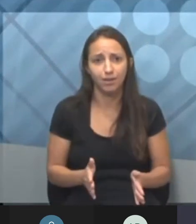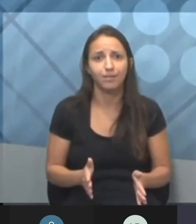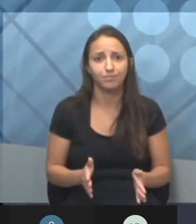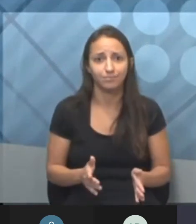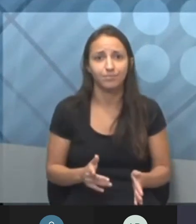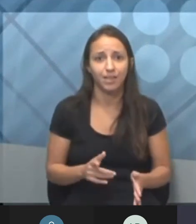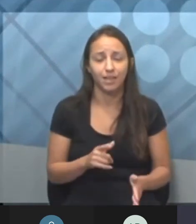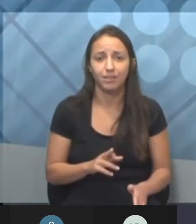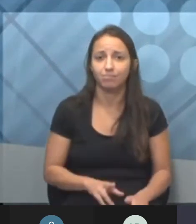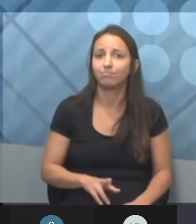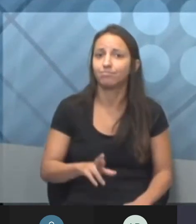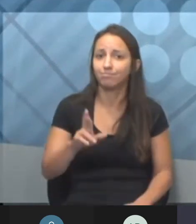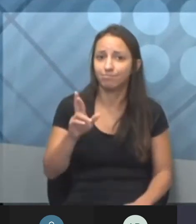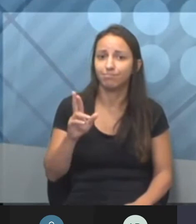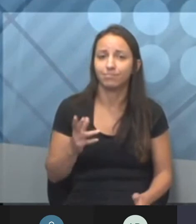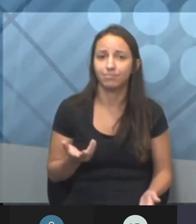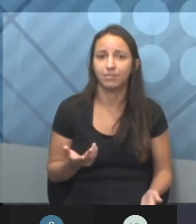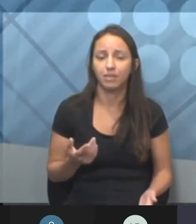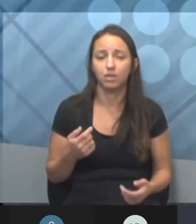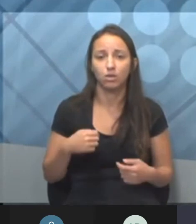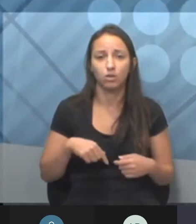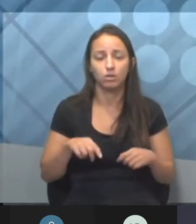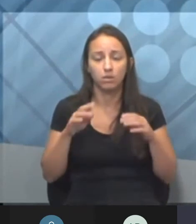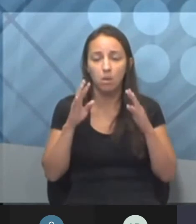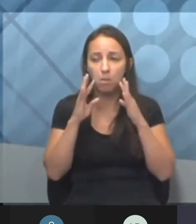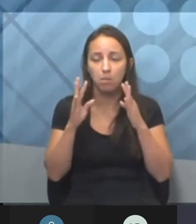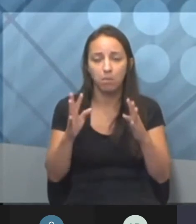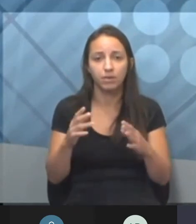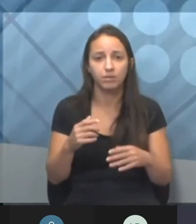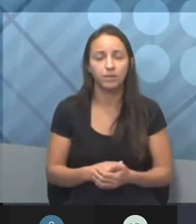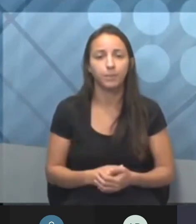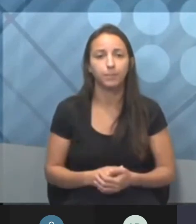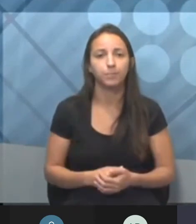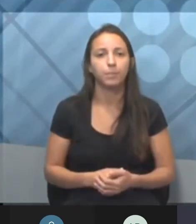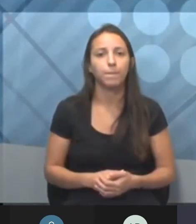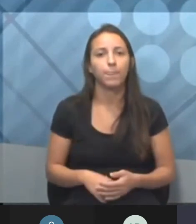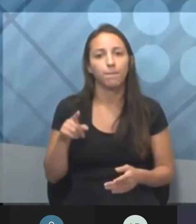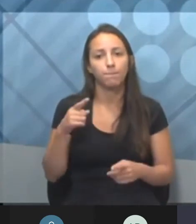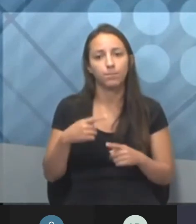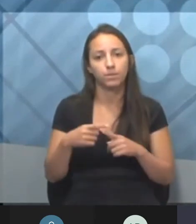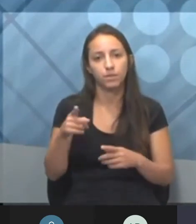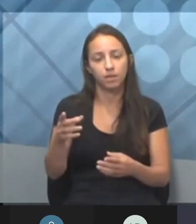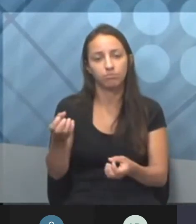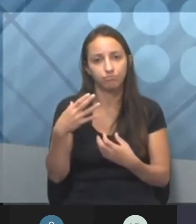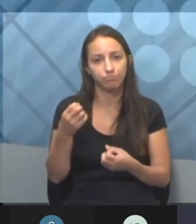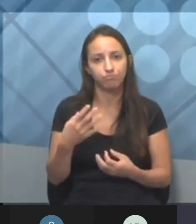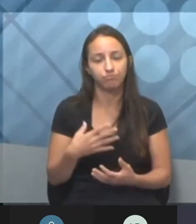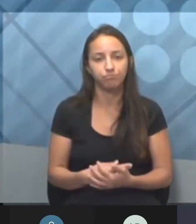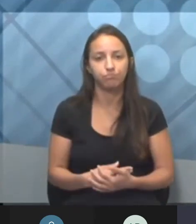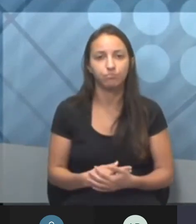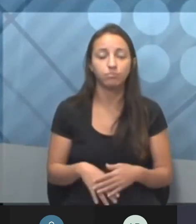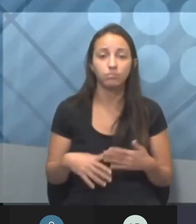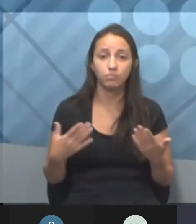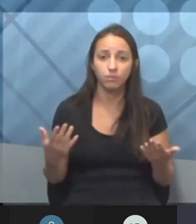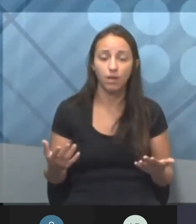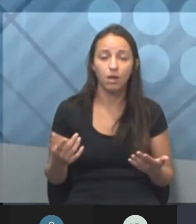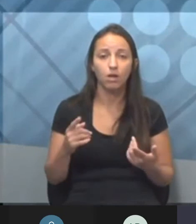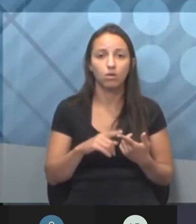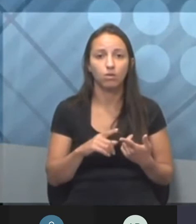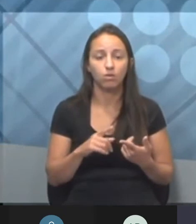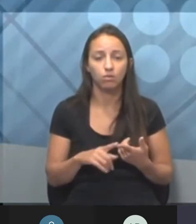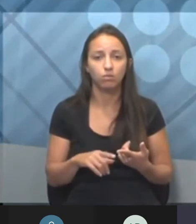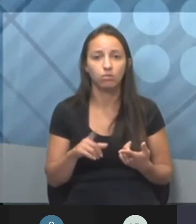mesmo, é importante que a gente olhe para ela com muita atenção, porque ela diz e nos ensina, tá certo? Então, um dos